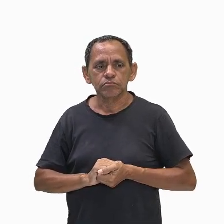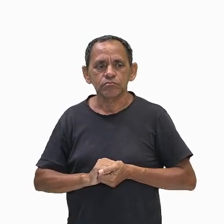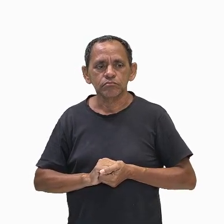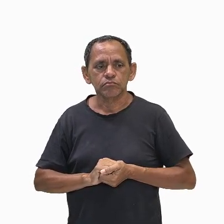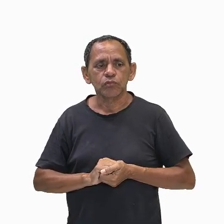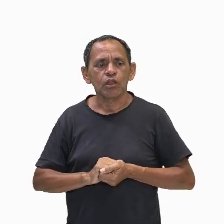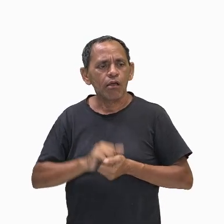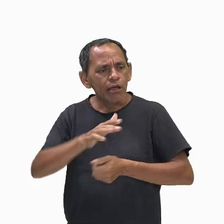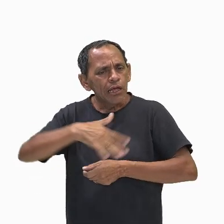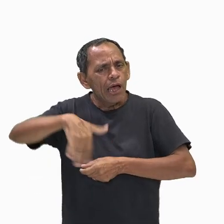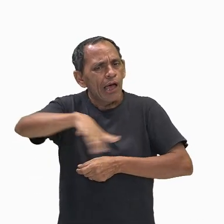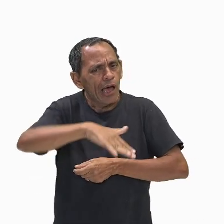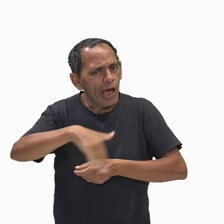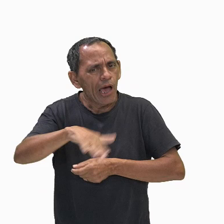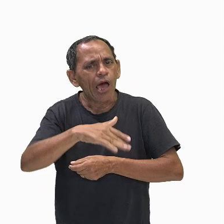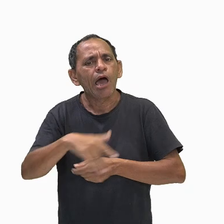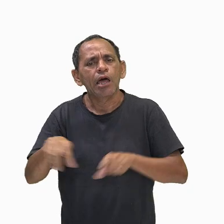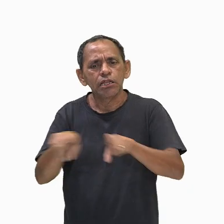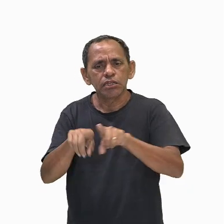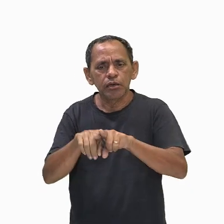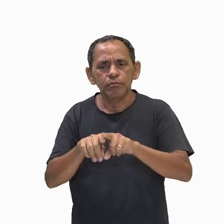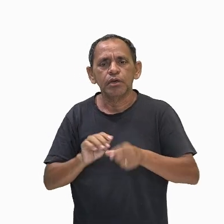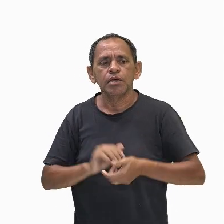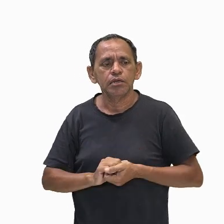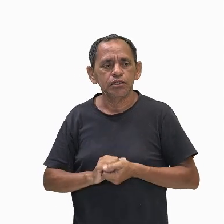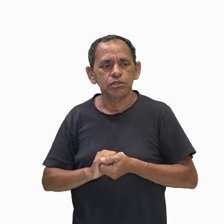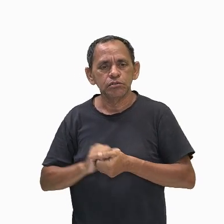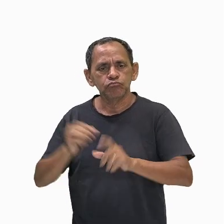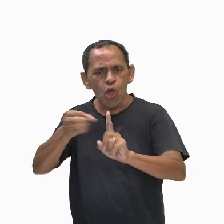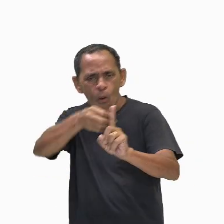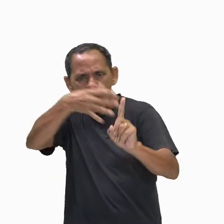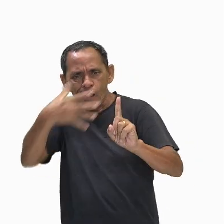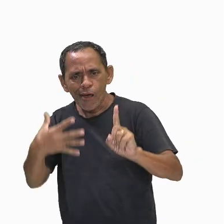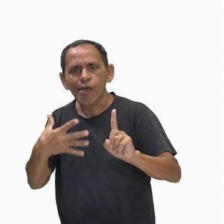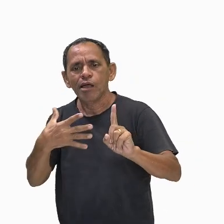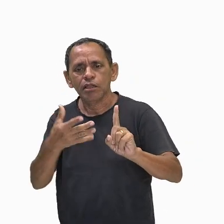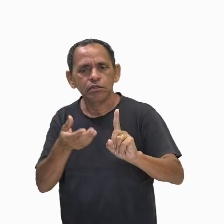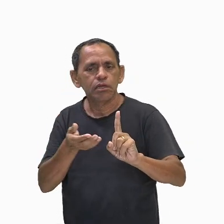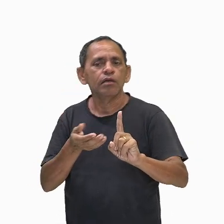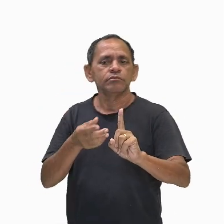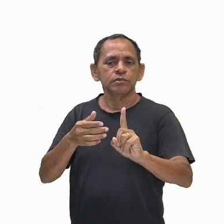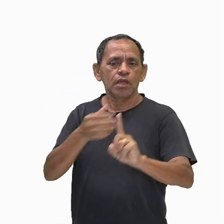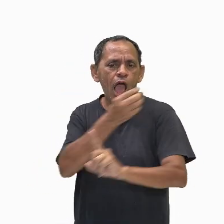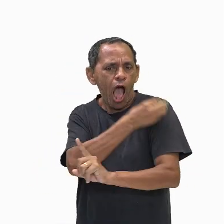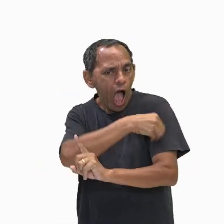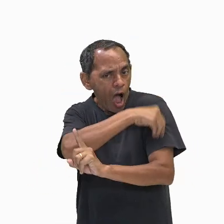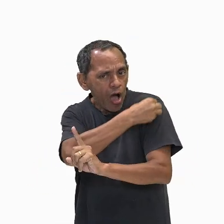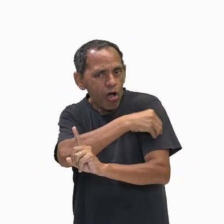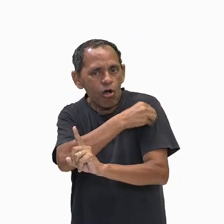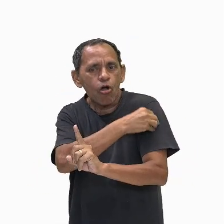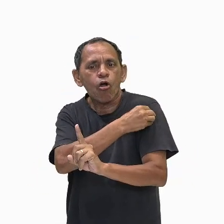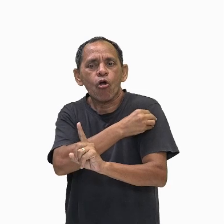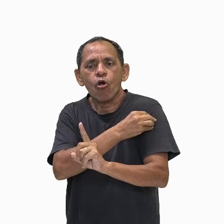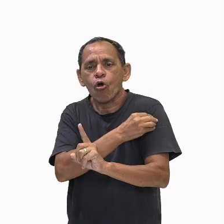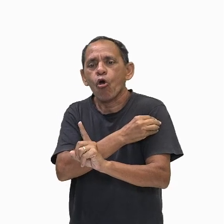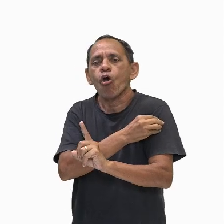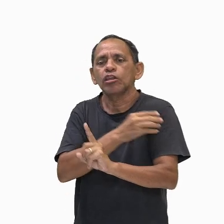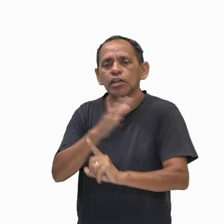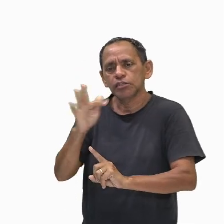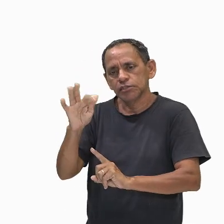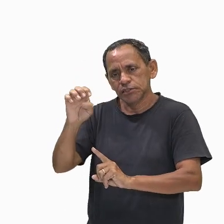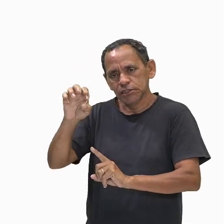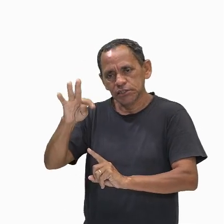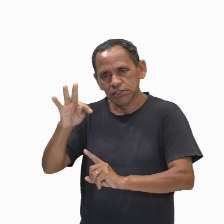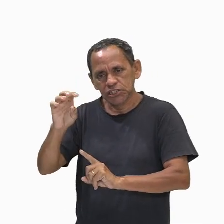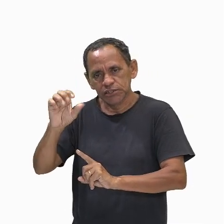síndrome alcoólica fetal, que é chamada de SAF. É um distúrbio que afeta o desenvolvimento do feto